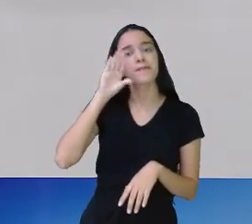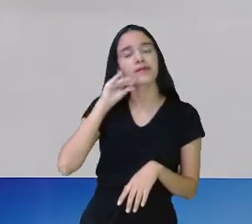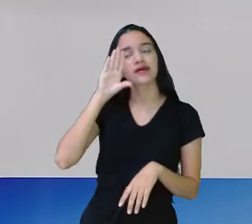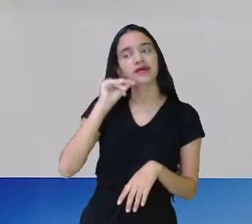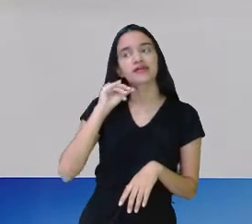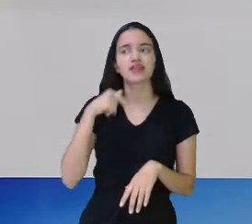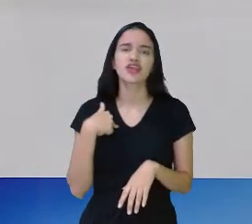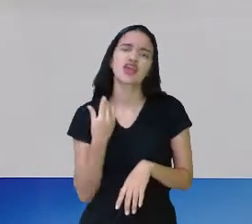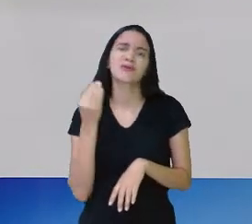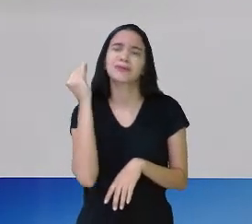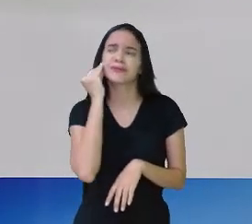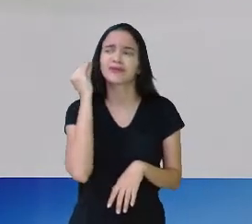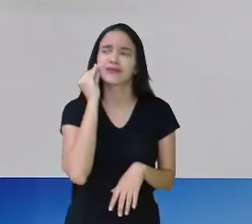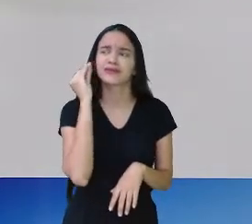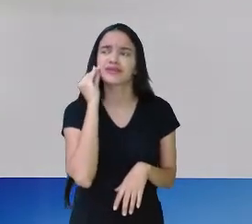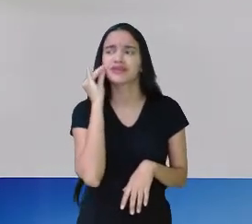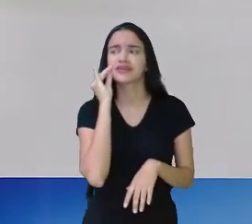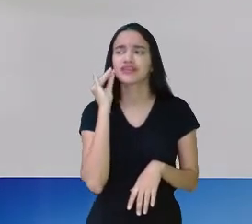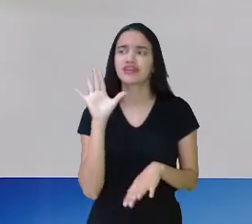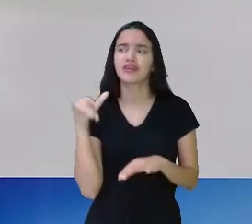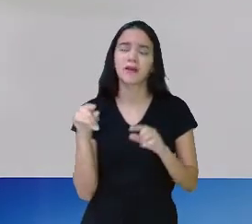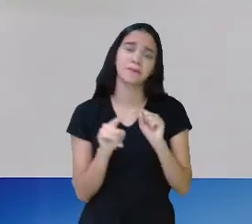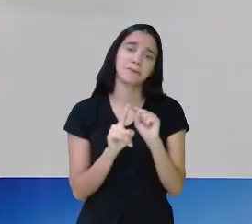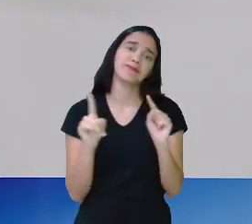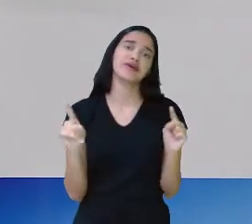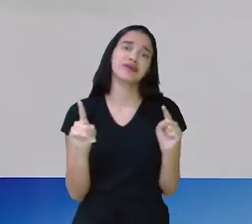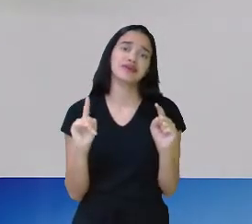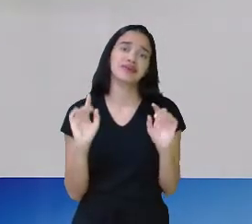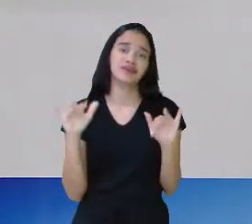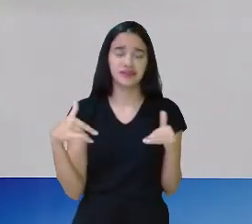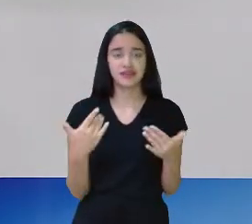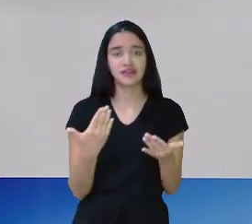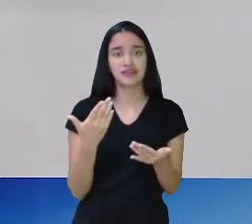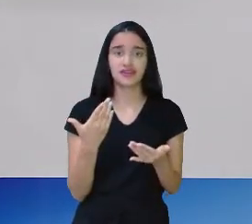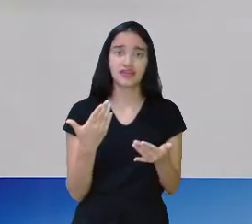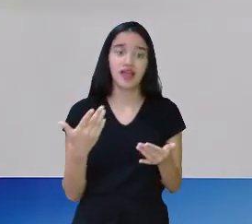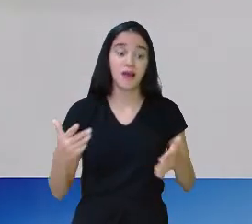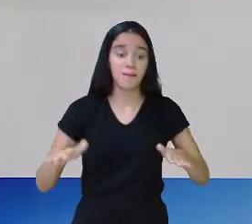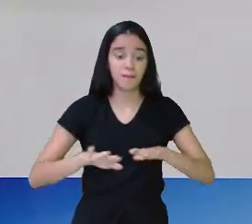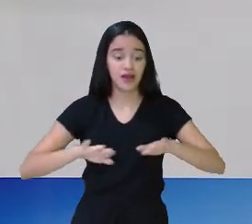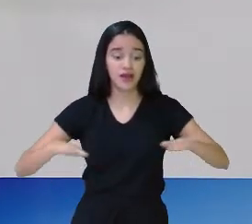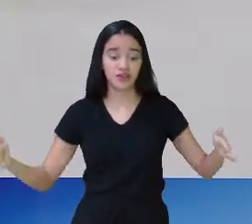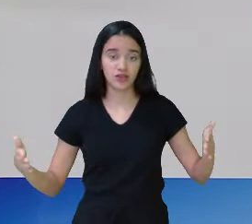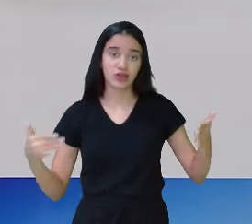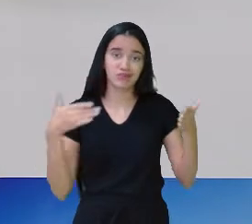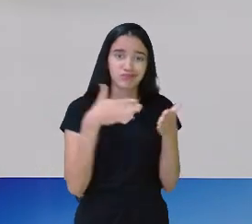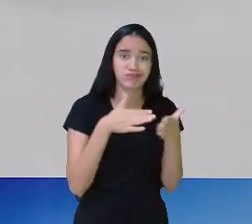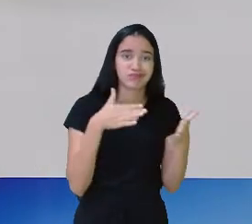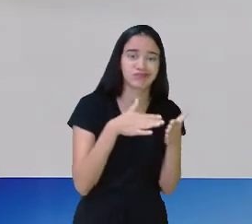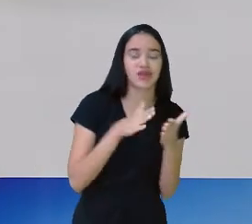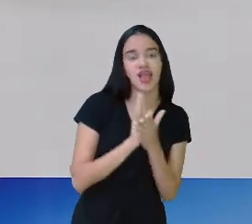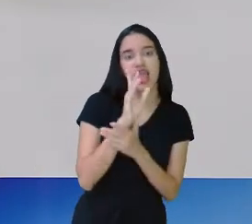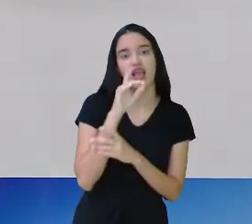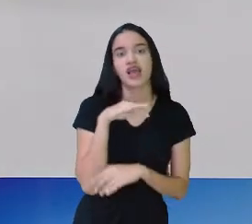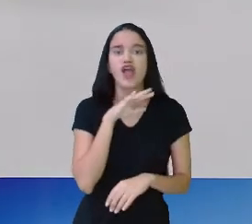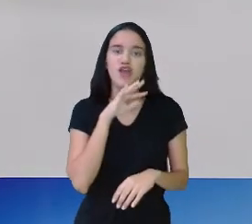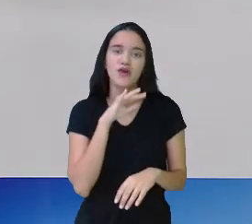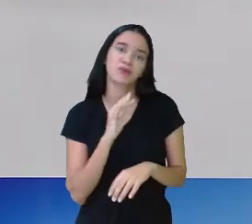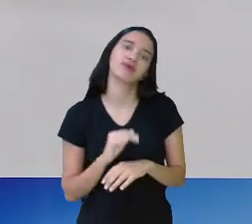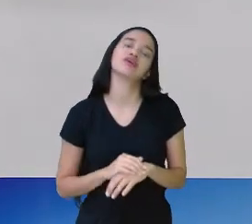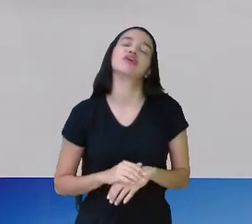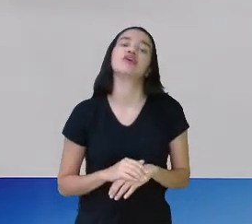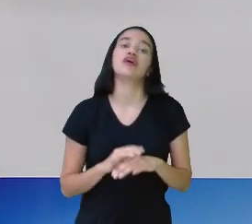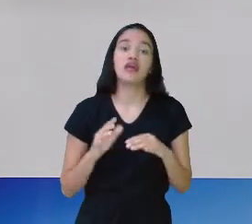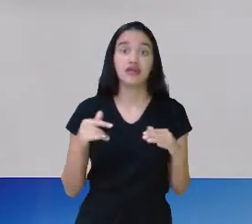Eu tentei fazer o patinho aqui na mesa, mas passa do espaço que eu tenho, ficaria ruim. Mas ficou tão